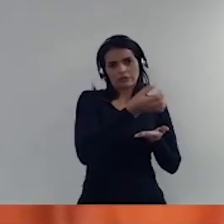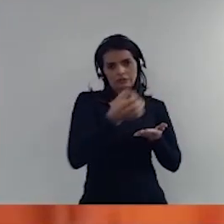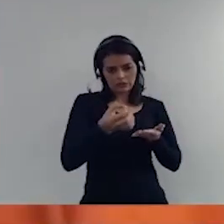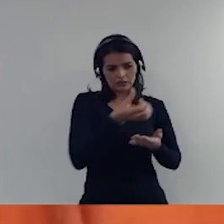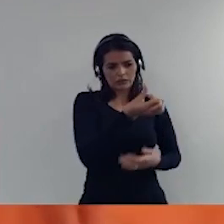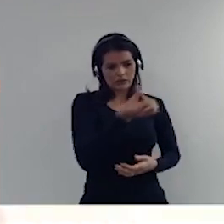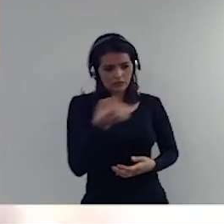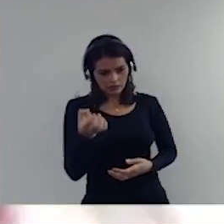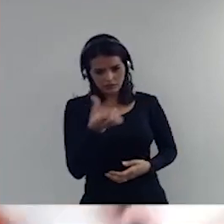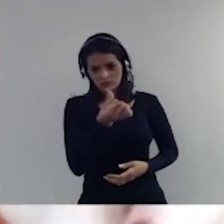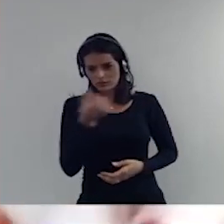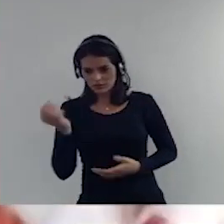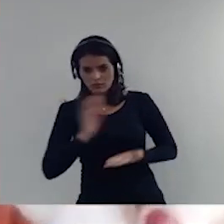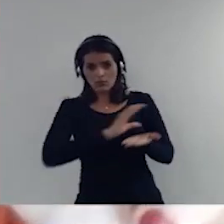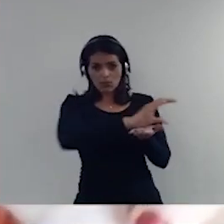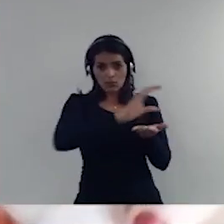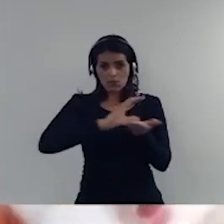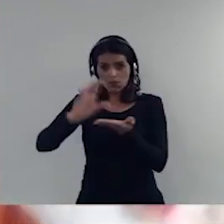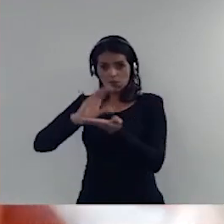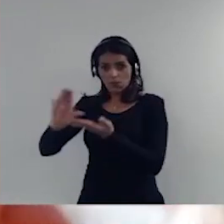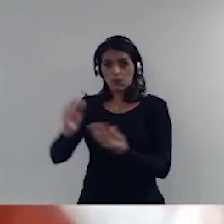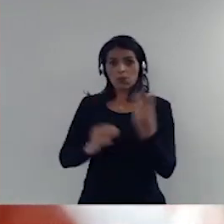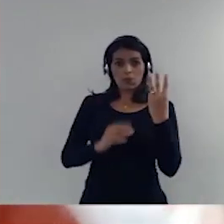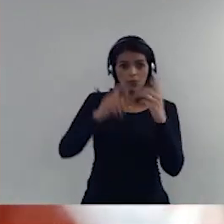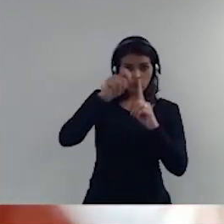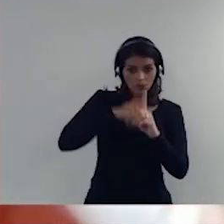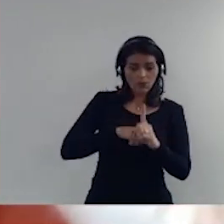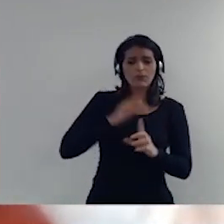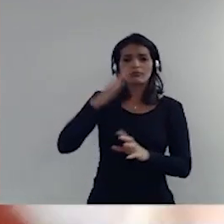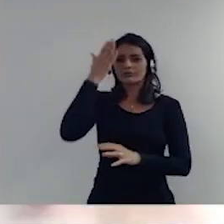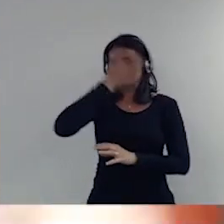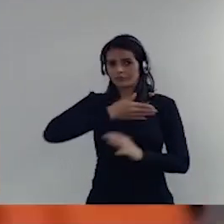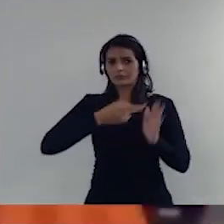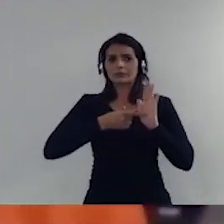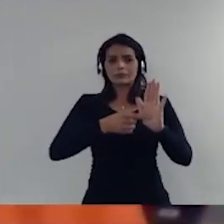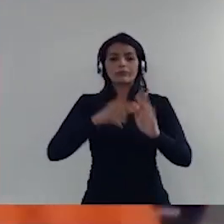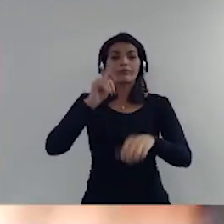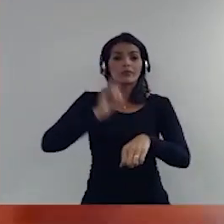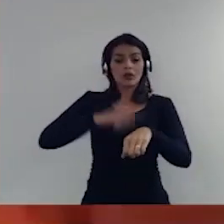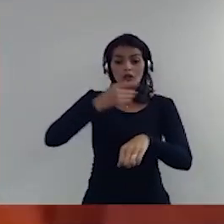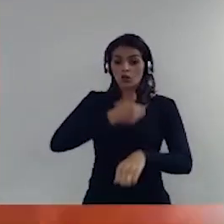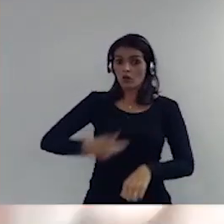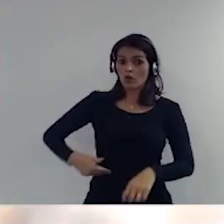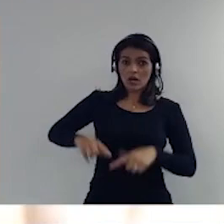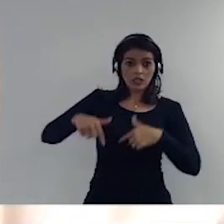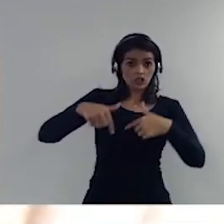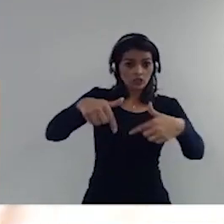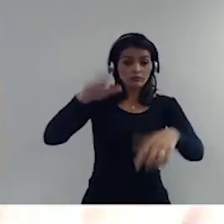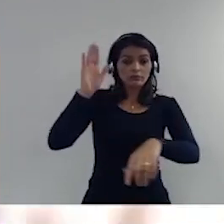claro, só para comprovar isso que eu estou dizendo, que é a hora do Estado agir, que o